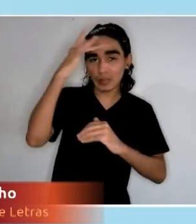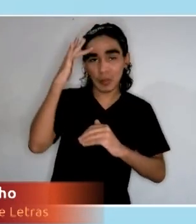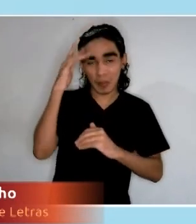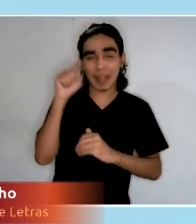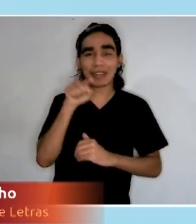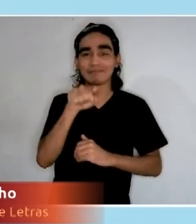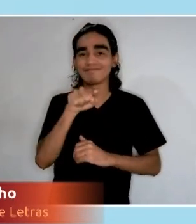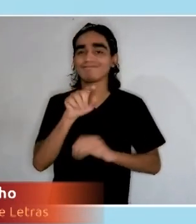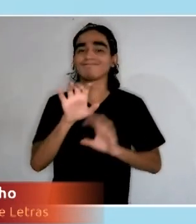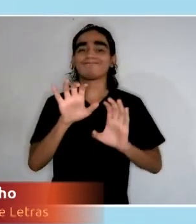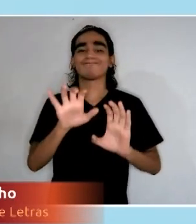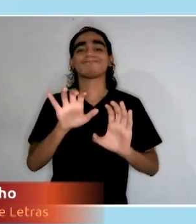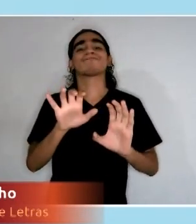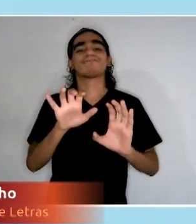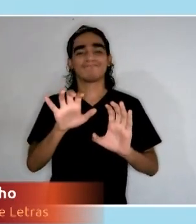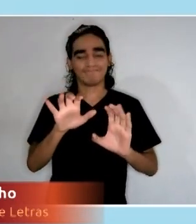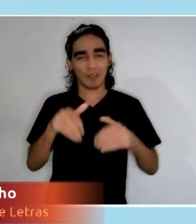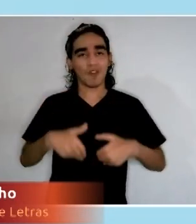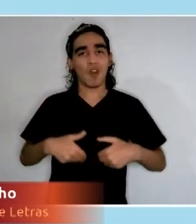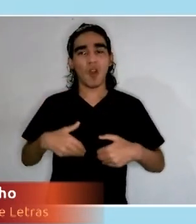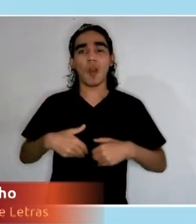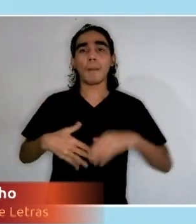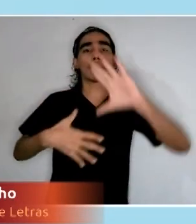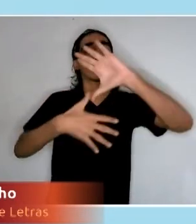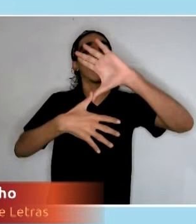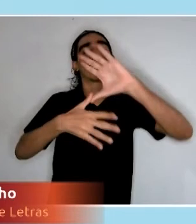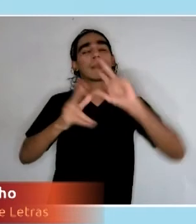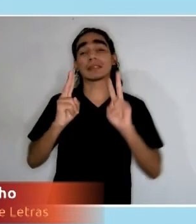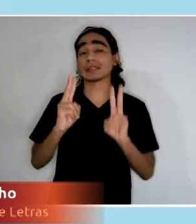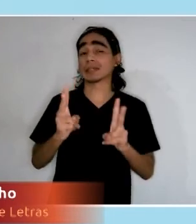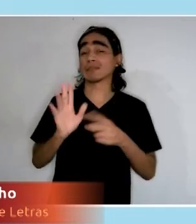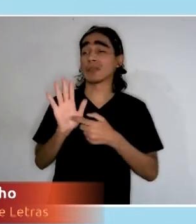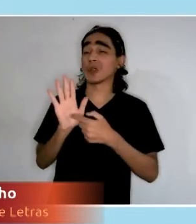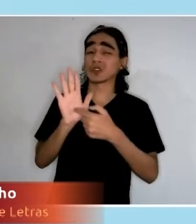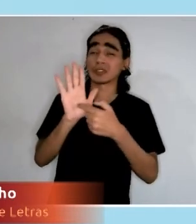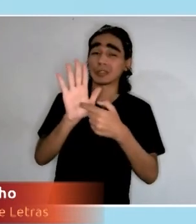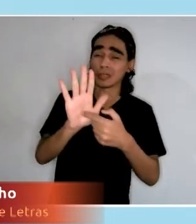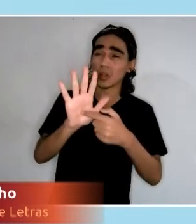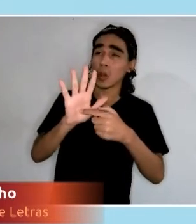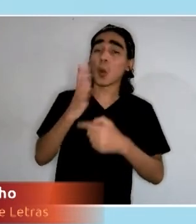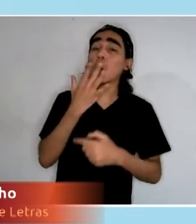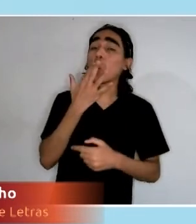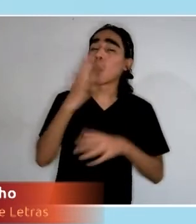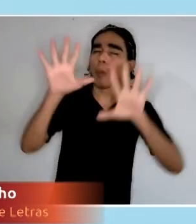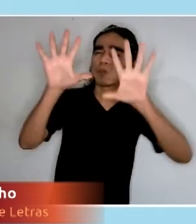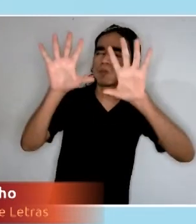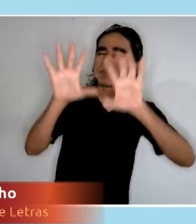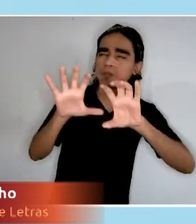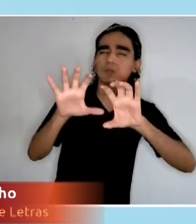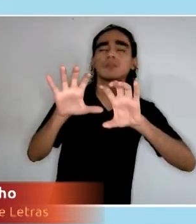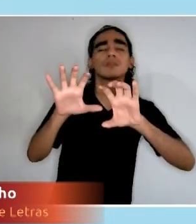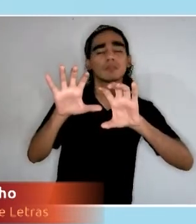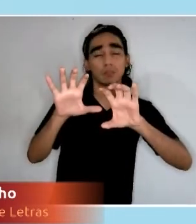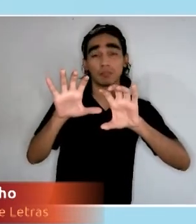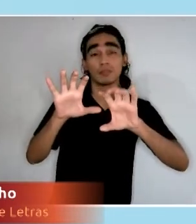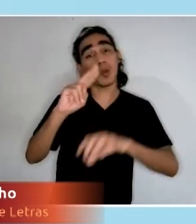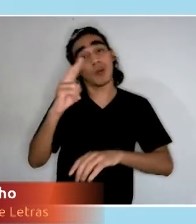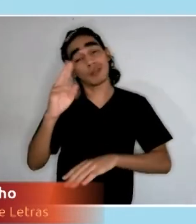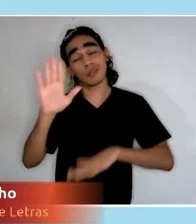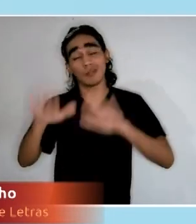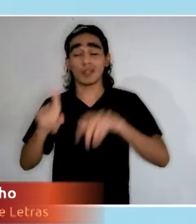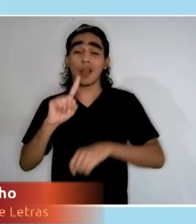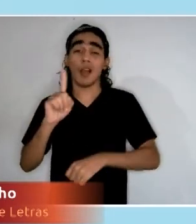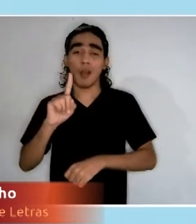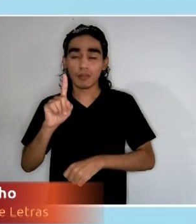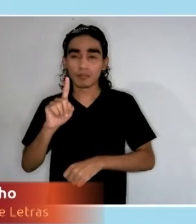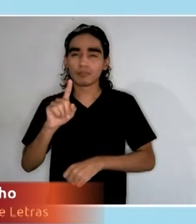qualquer mapa da fome que fosse divulgado, apareceria novamente o Brasil com as cores mais escuras ou não, né? Um